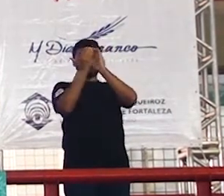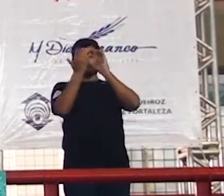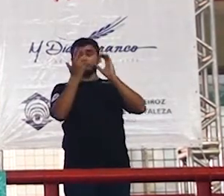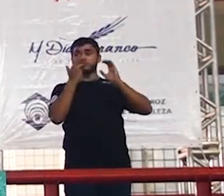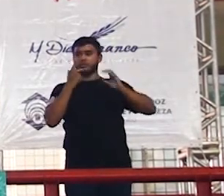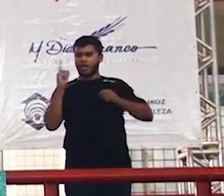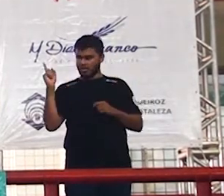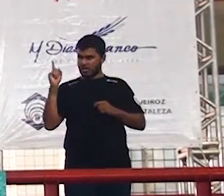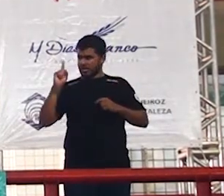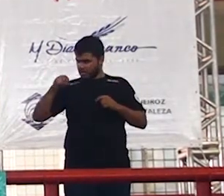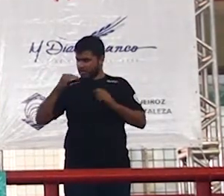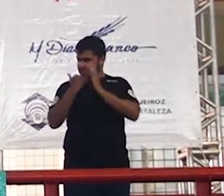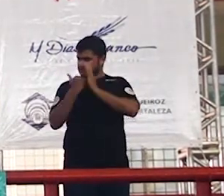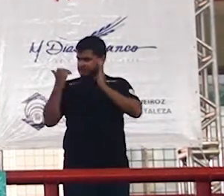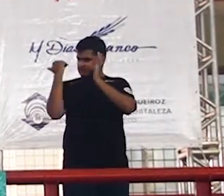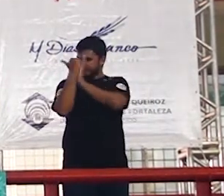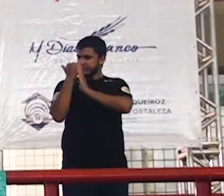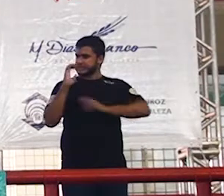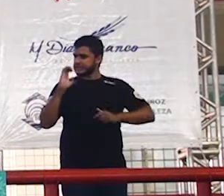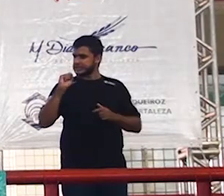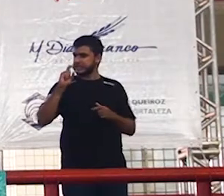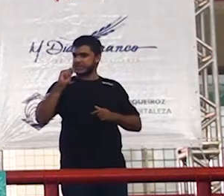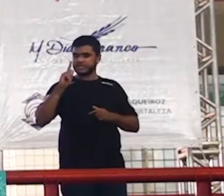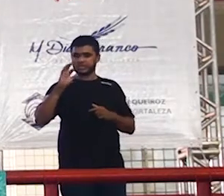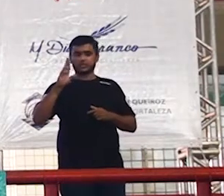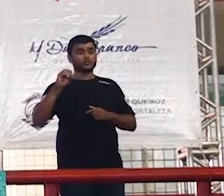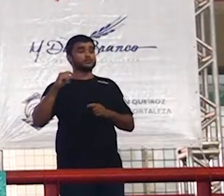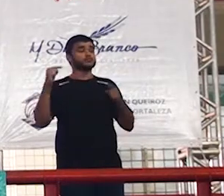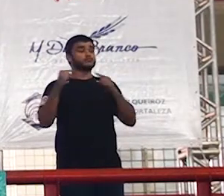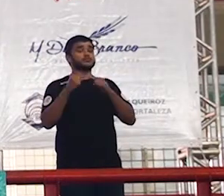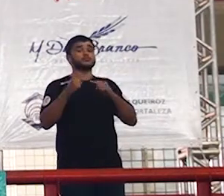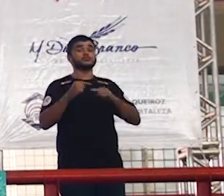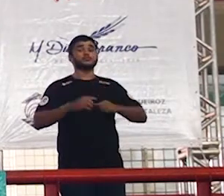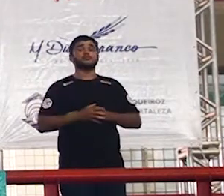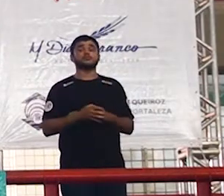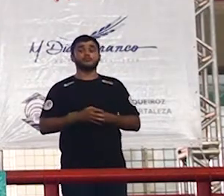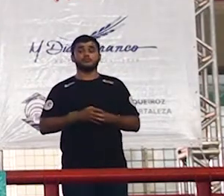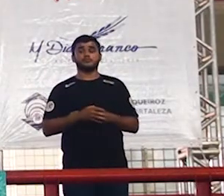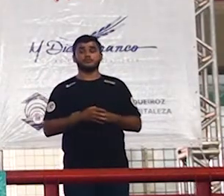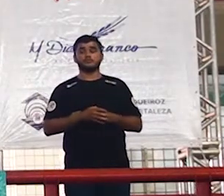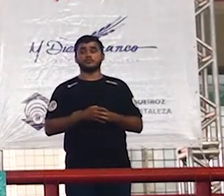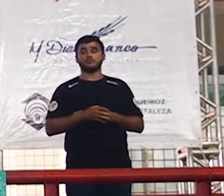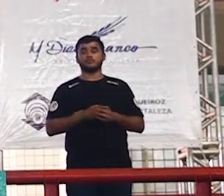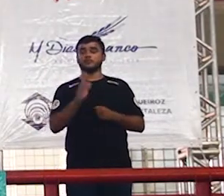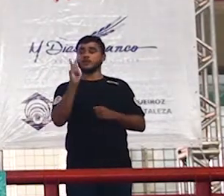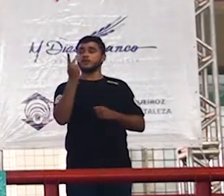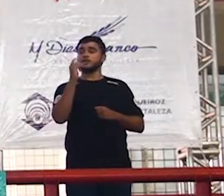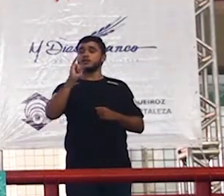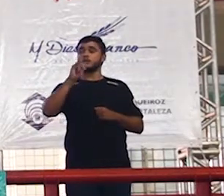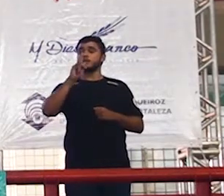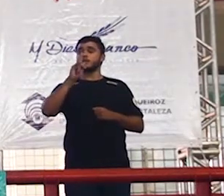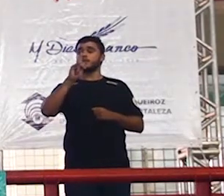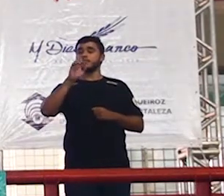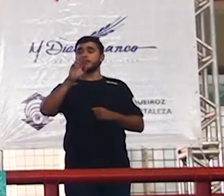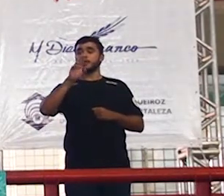cara dela, é um exagero. Se é um exagero, qual é a figura de linguagem? É o hipérbole. Está